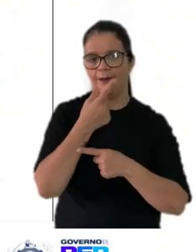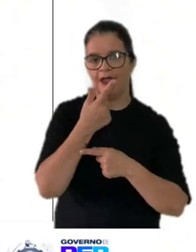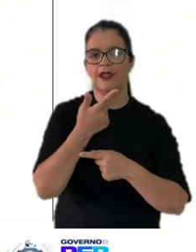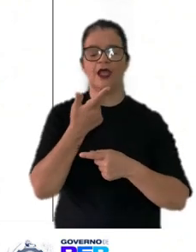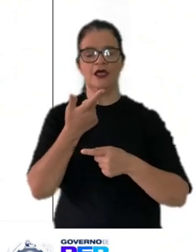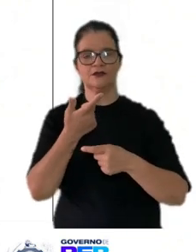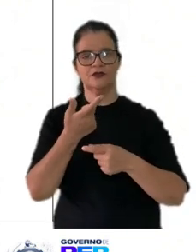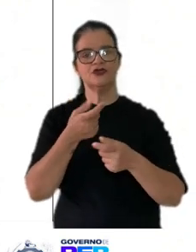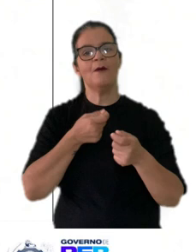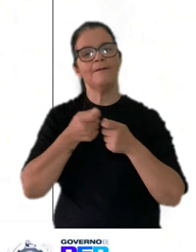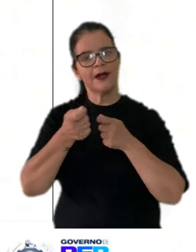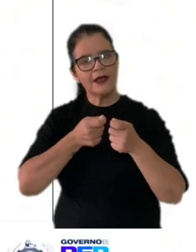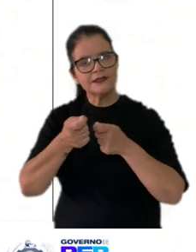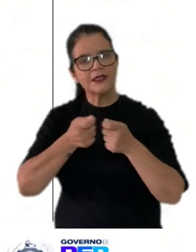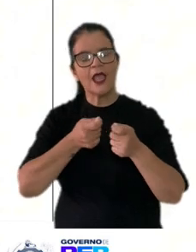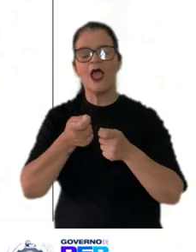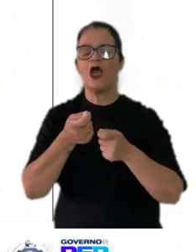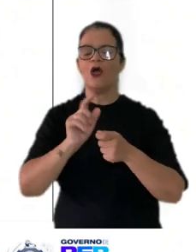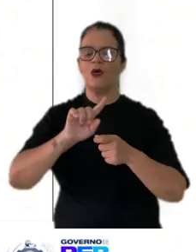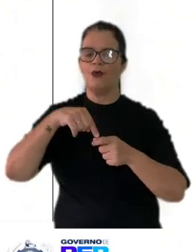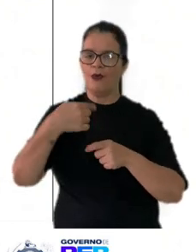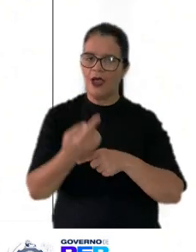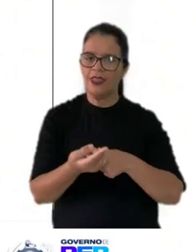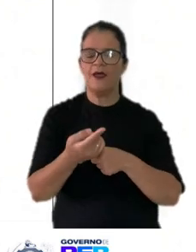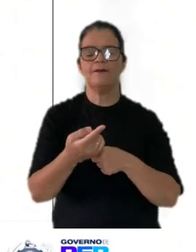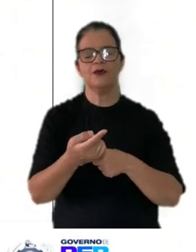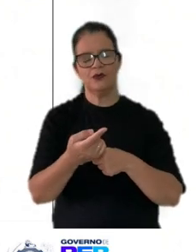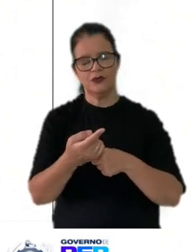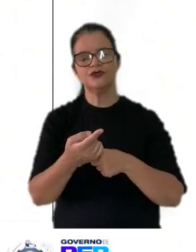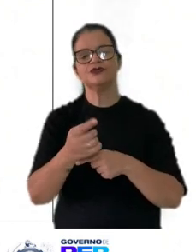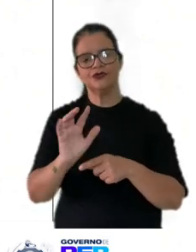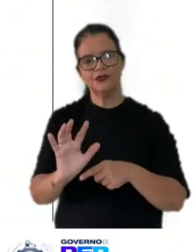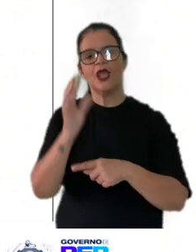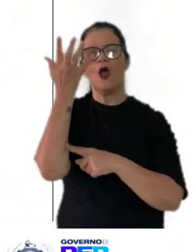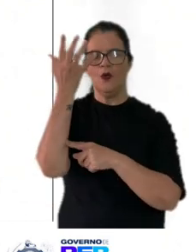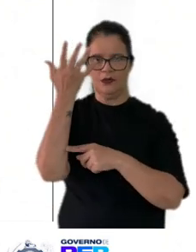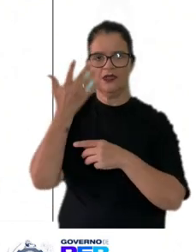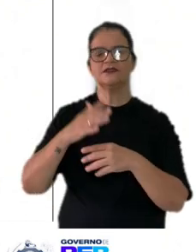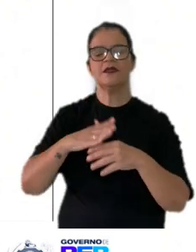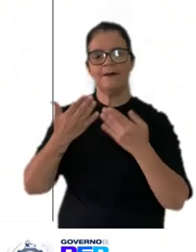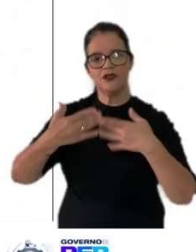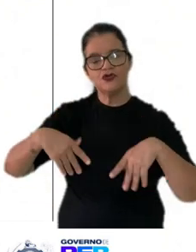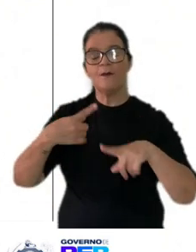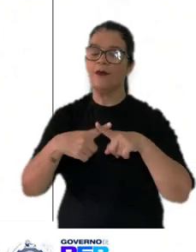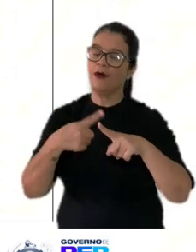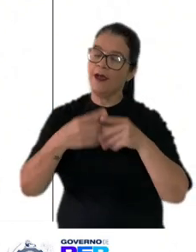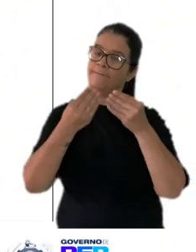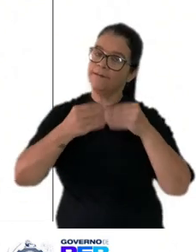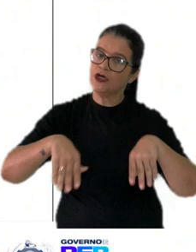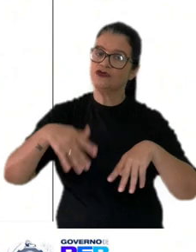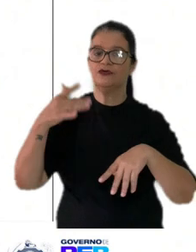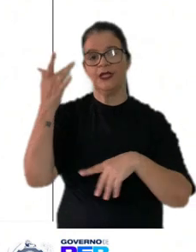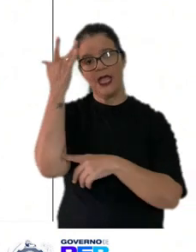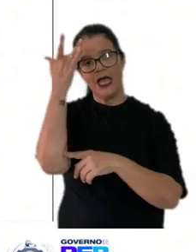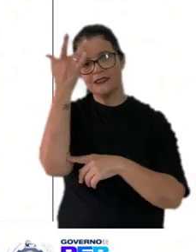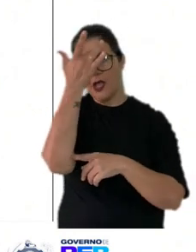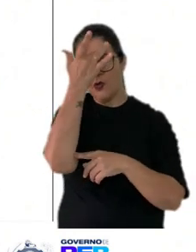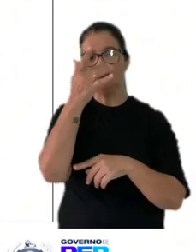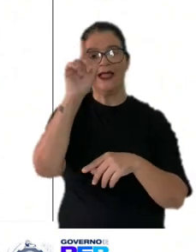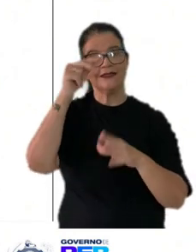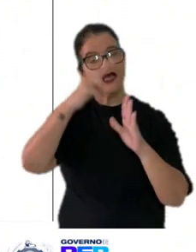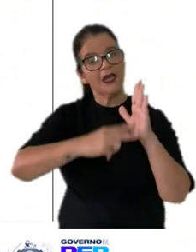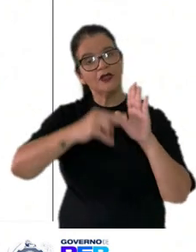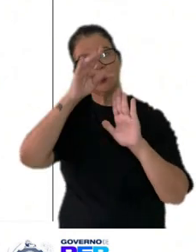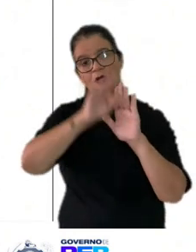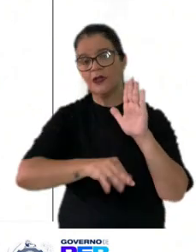depois de desastres porque isso afeta muito a saúde mental delas então essa é a leitura do texto perceba que eu não fiz a